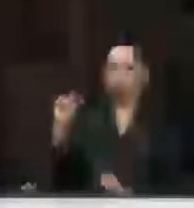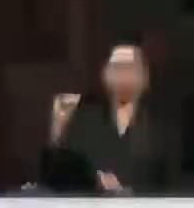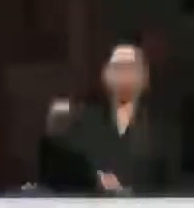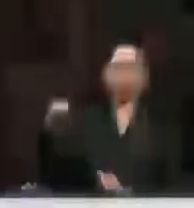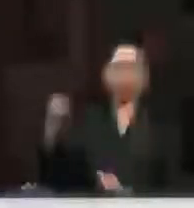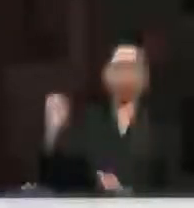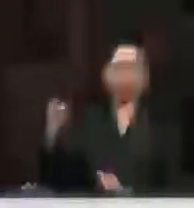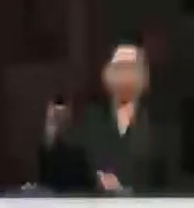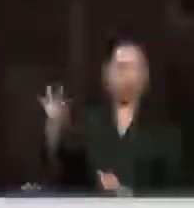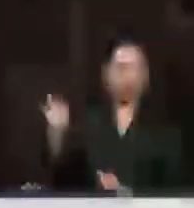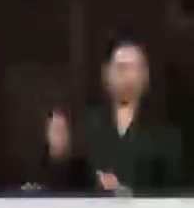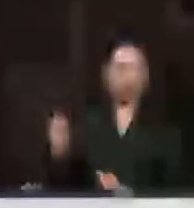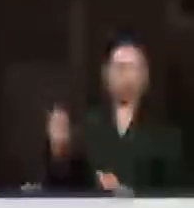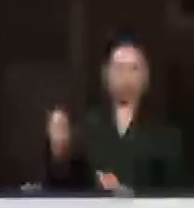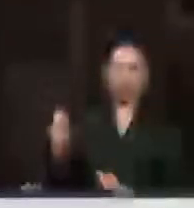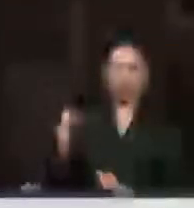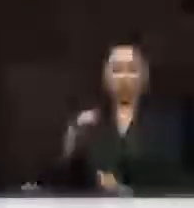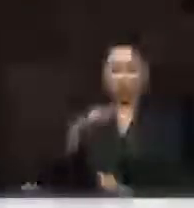o reconhecimento